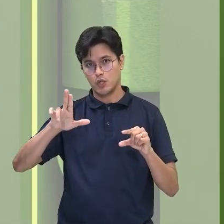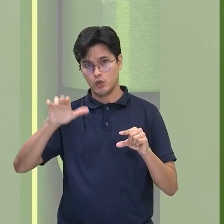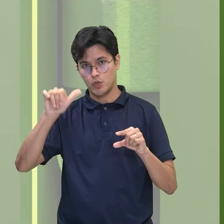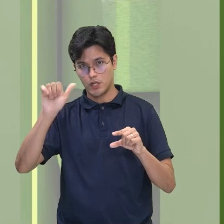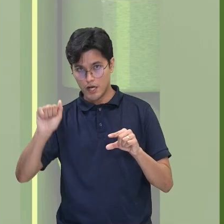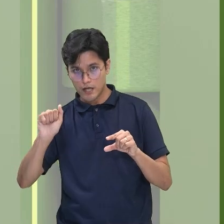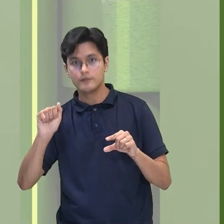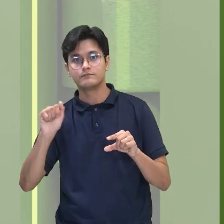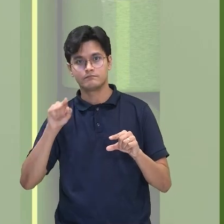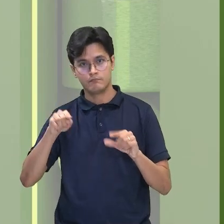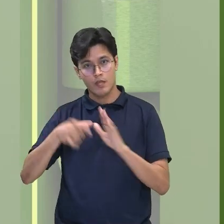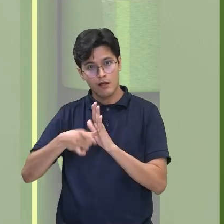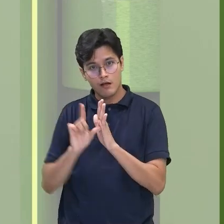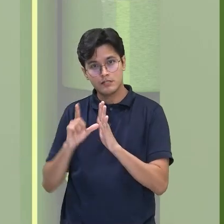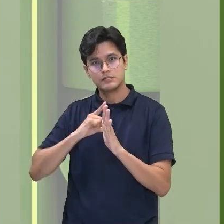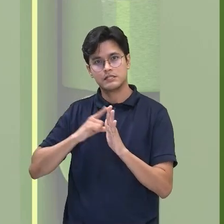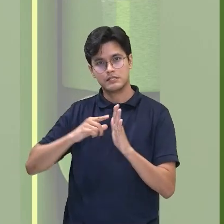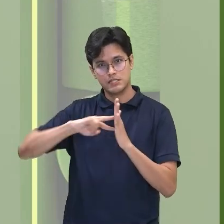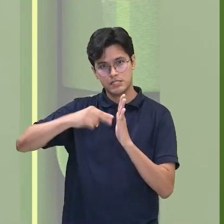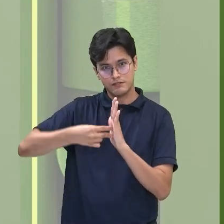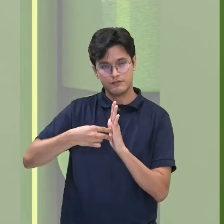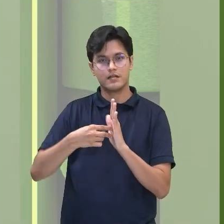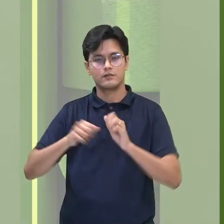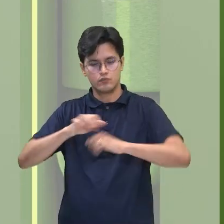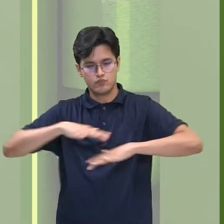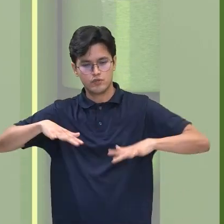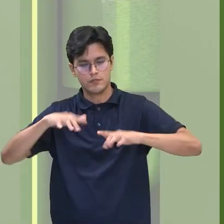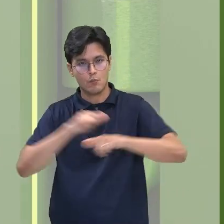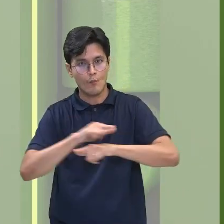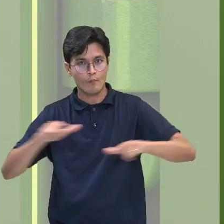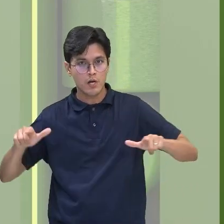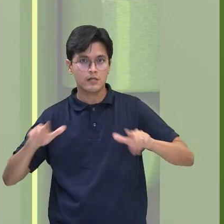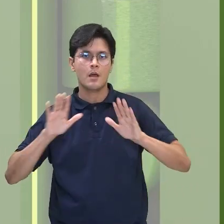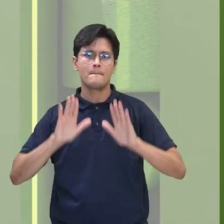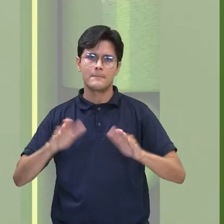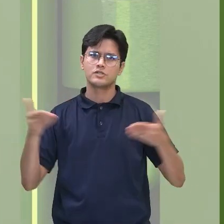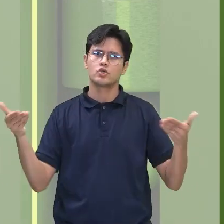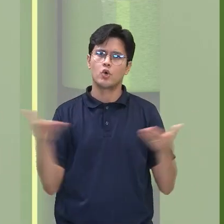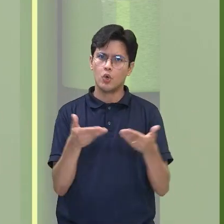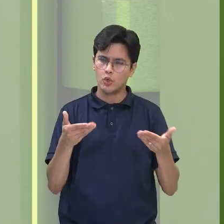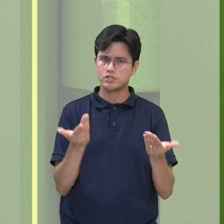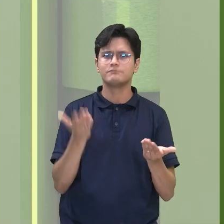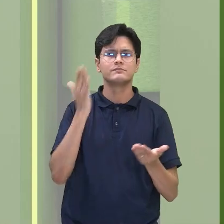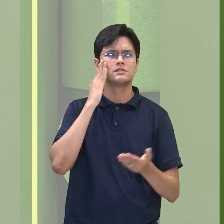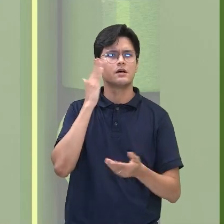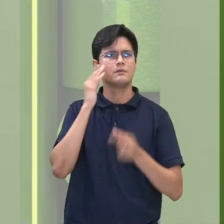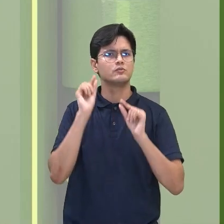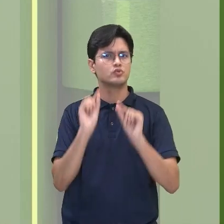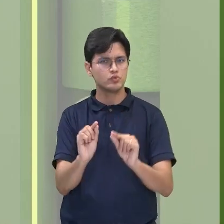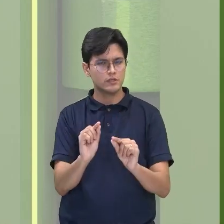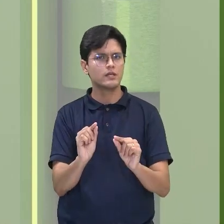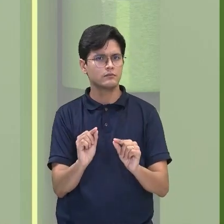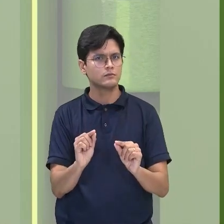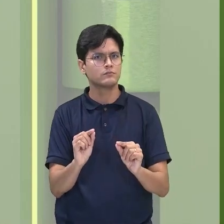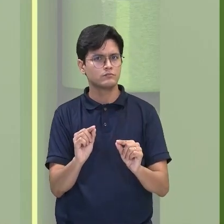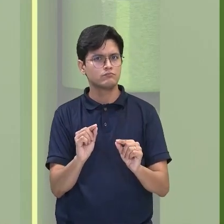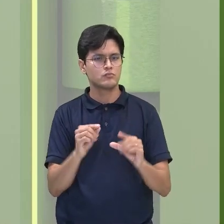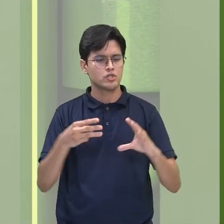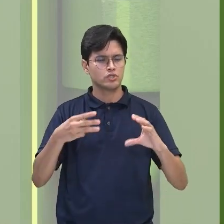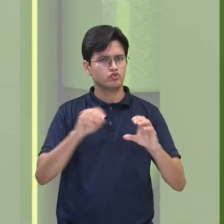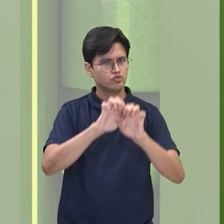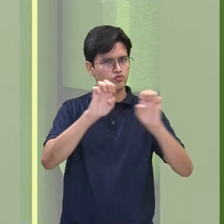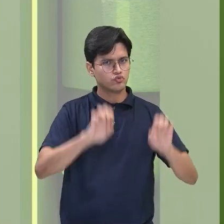nome de célula para essa estrutura, que hoje a gente sabe que não é vazia, que existe uma